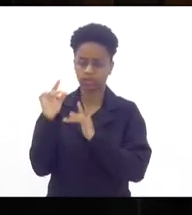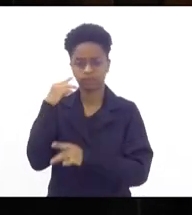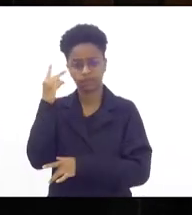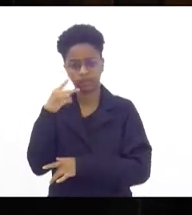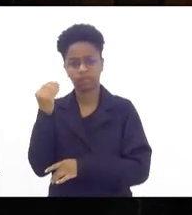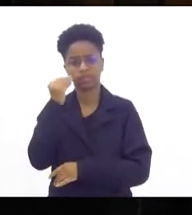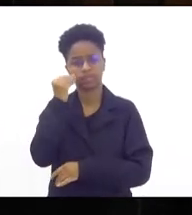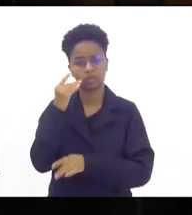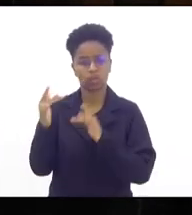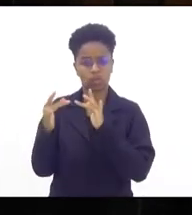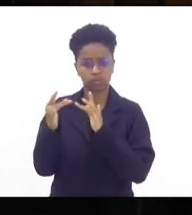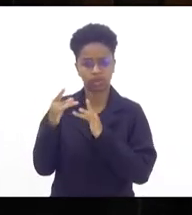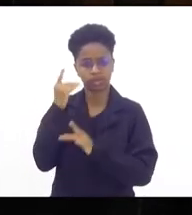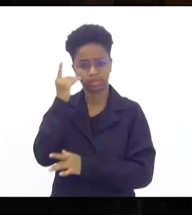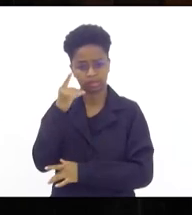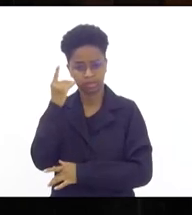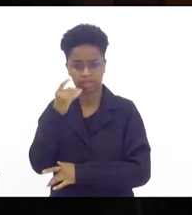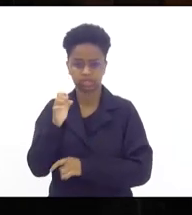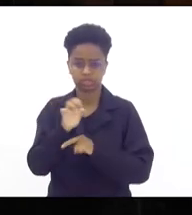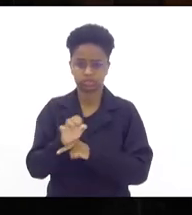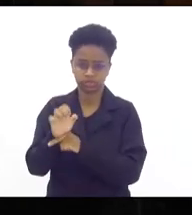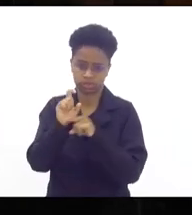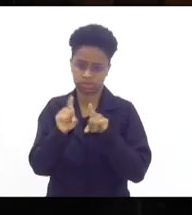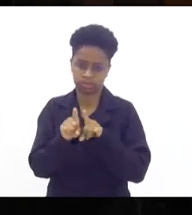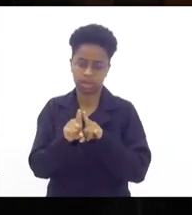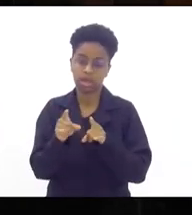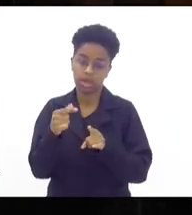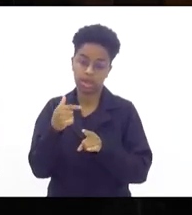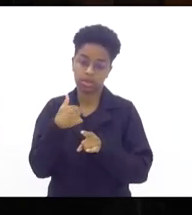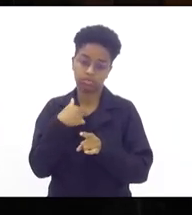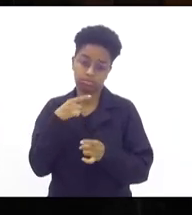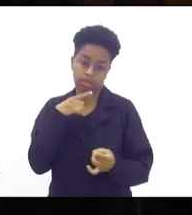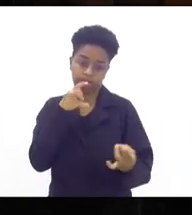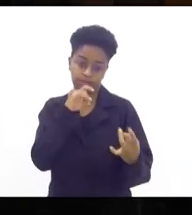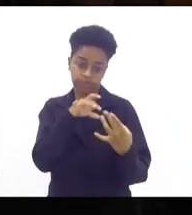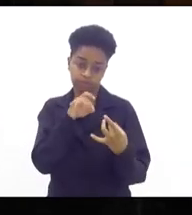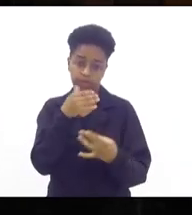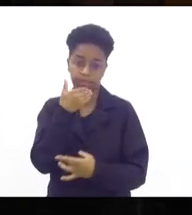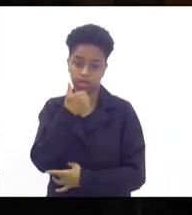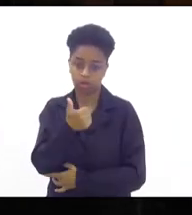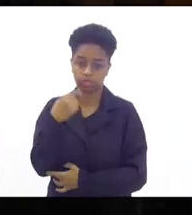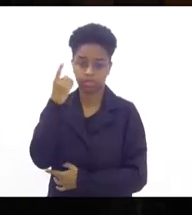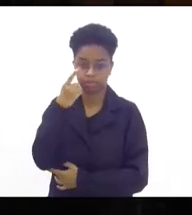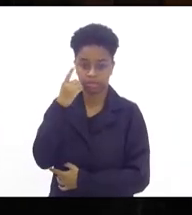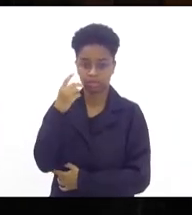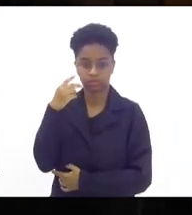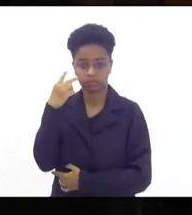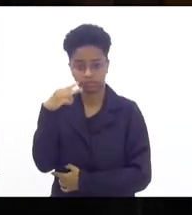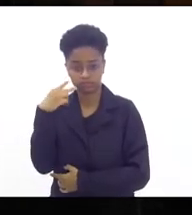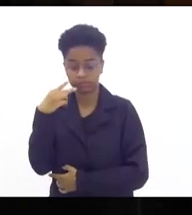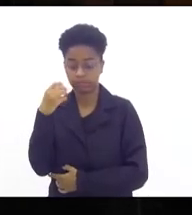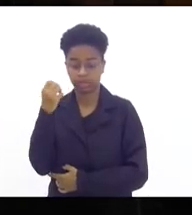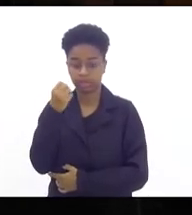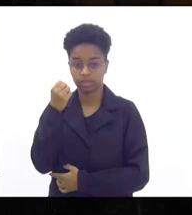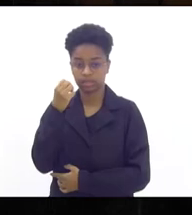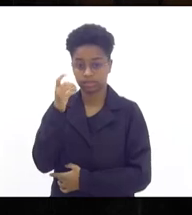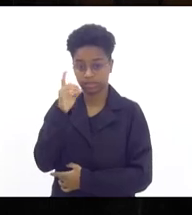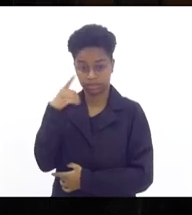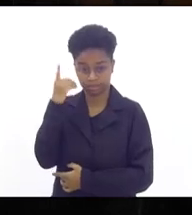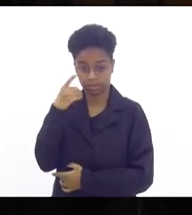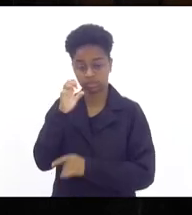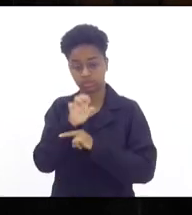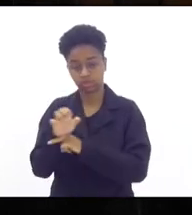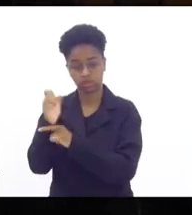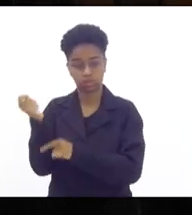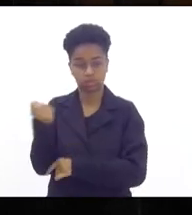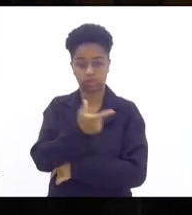tive retornos melhores de deputados estaduais do que de vereadores infelizmente e fiquei muito